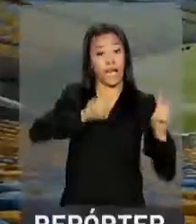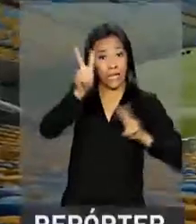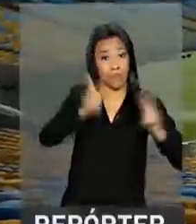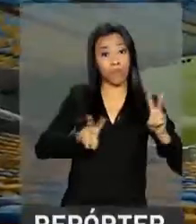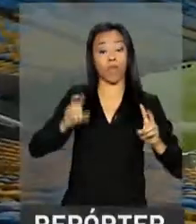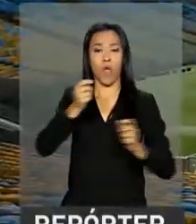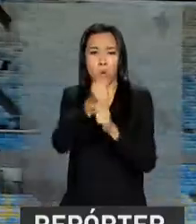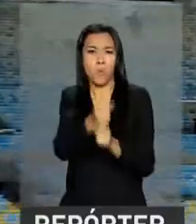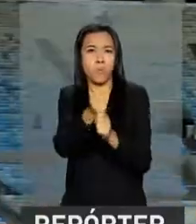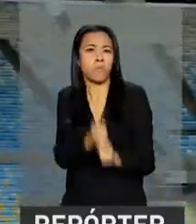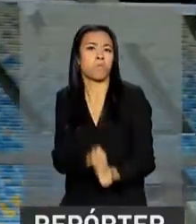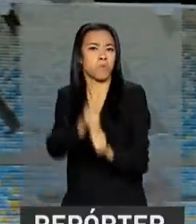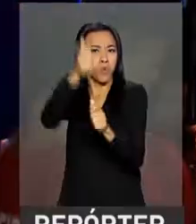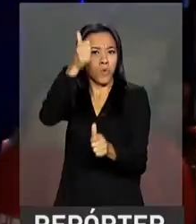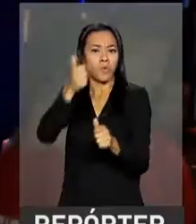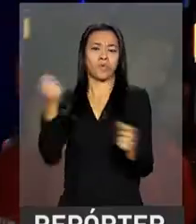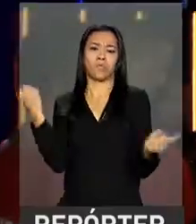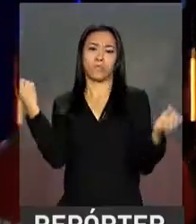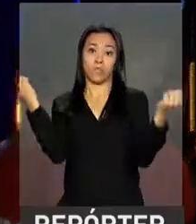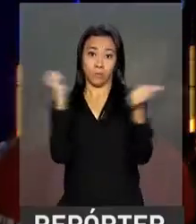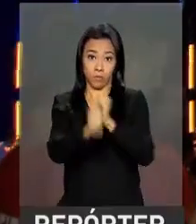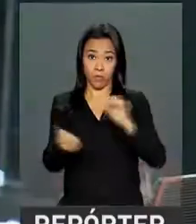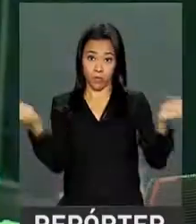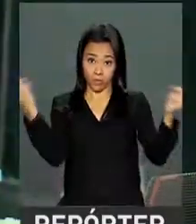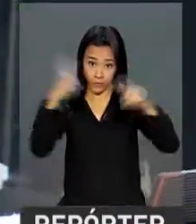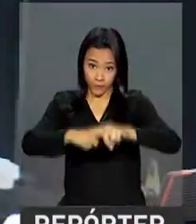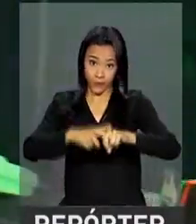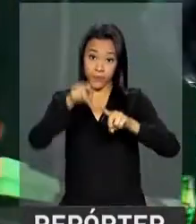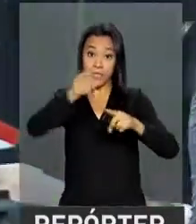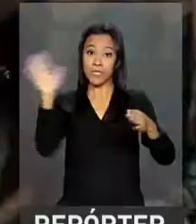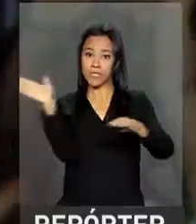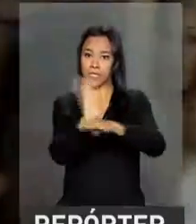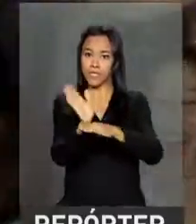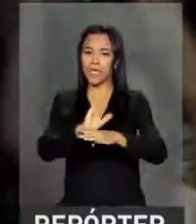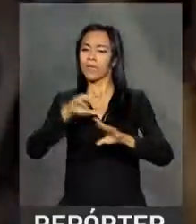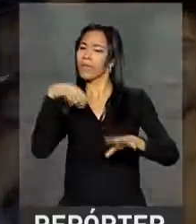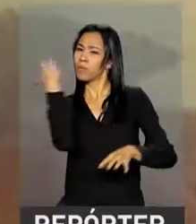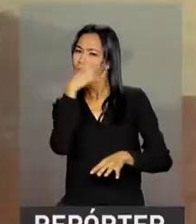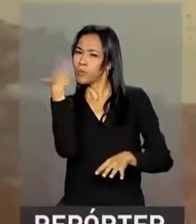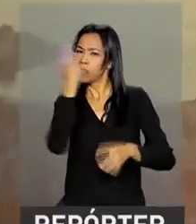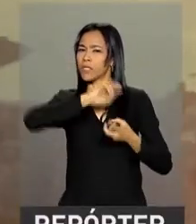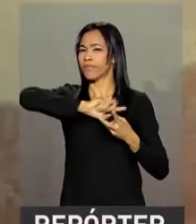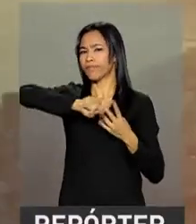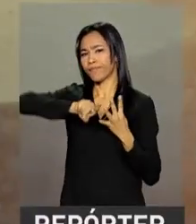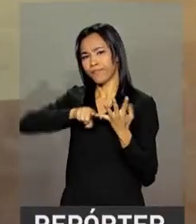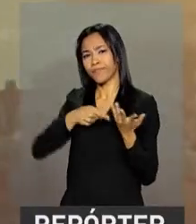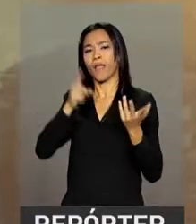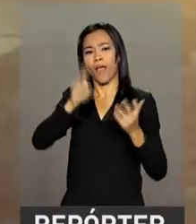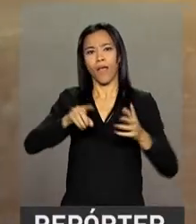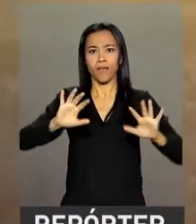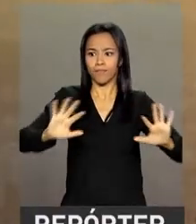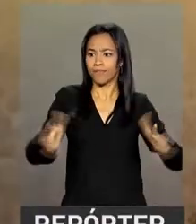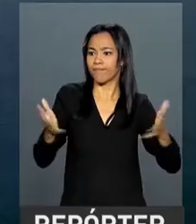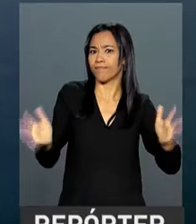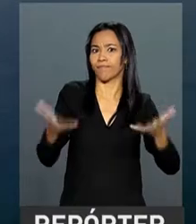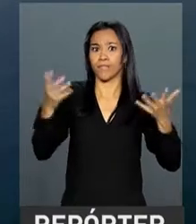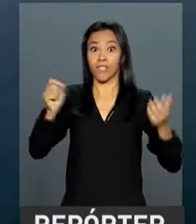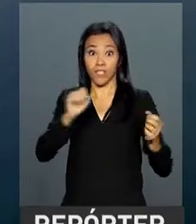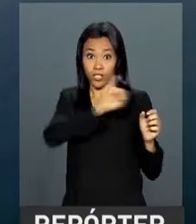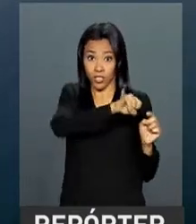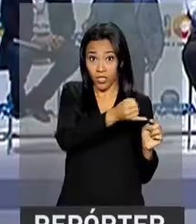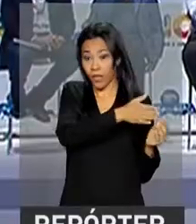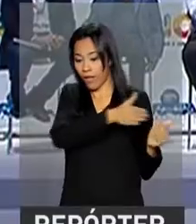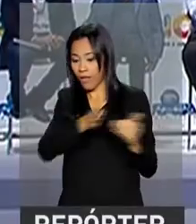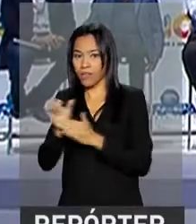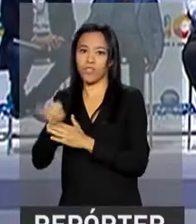campeonatos esportivos festivais de cinema e de música entre outras atrações agitando a cidade maravilhosa de janeiro